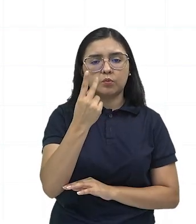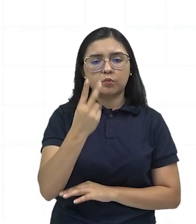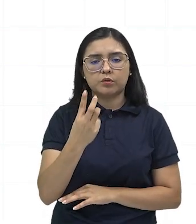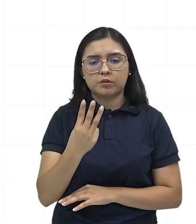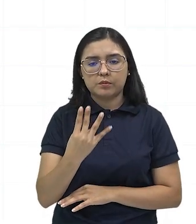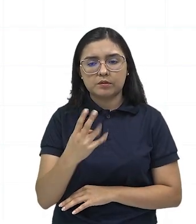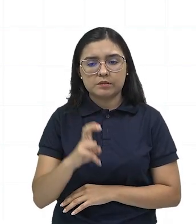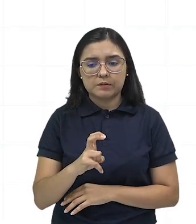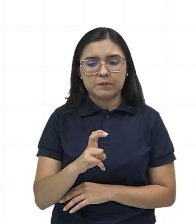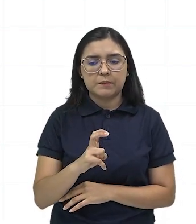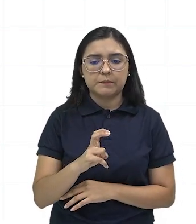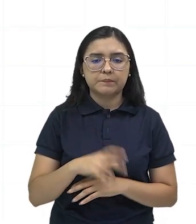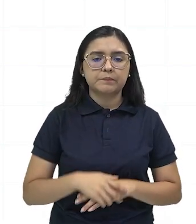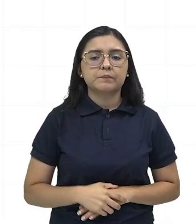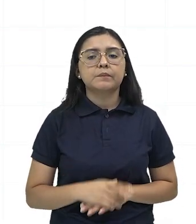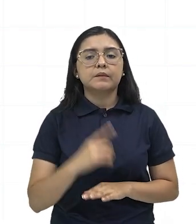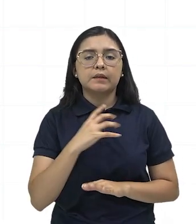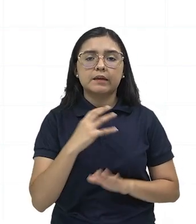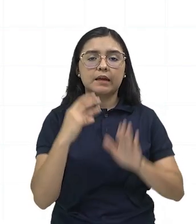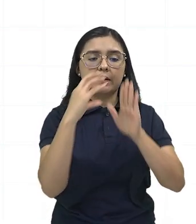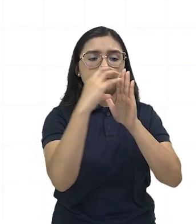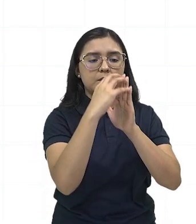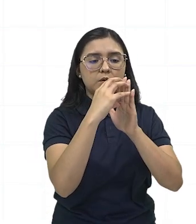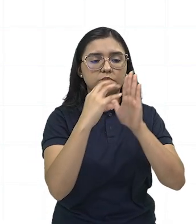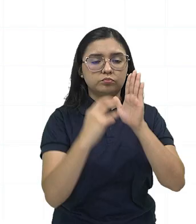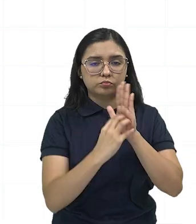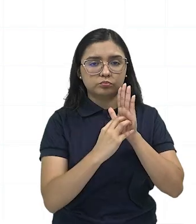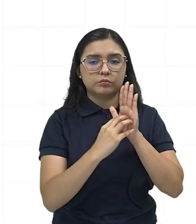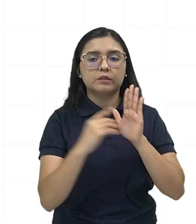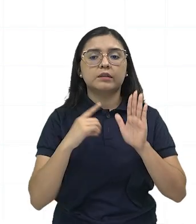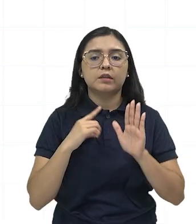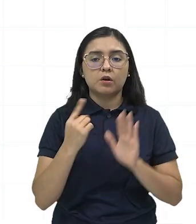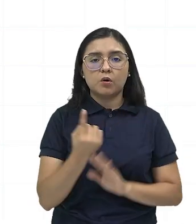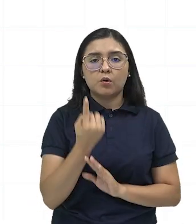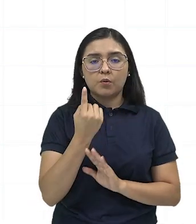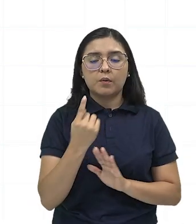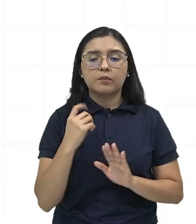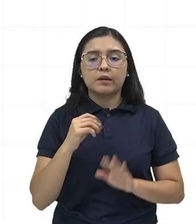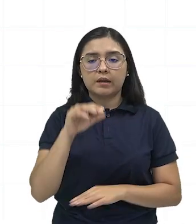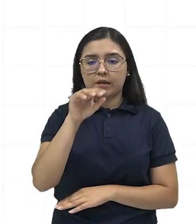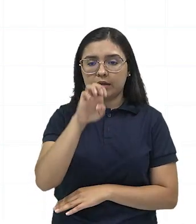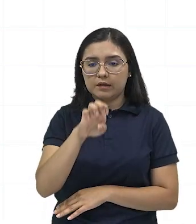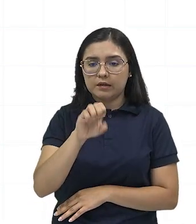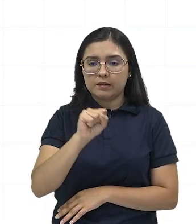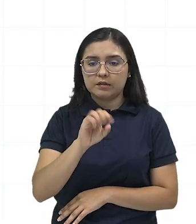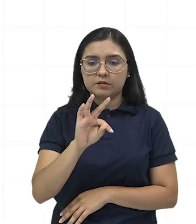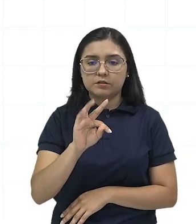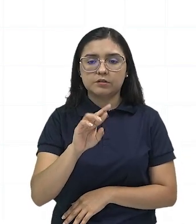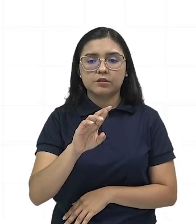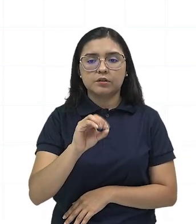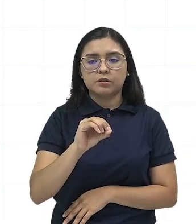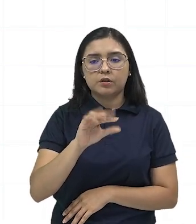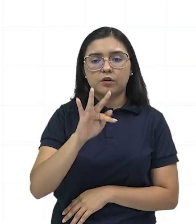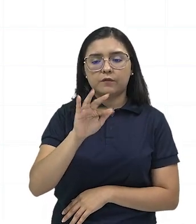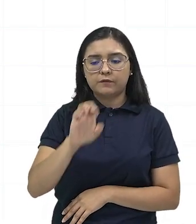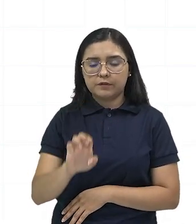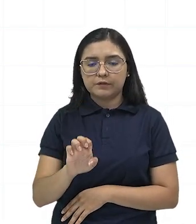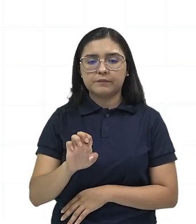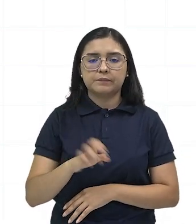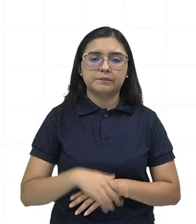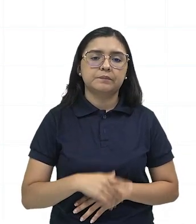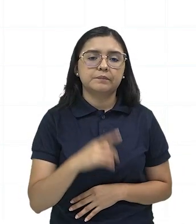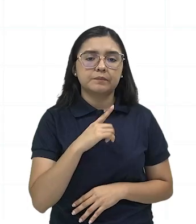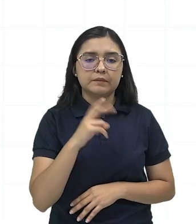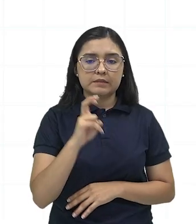4 e 5. E cada bloco eu vou ter uma estrofe. Então eu tenho aqui 5 versos na minha